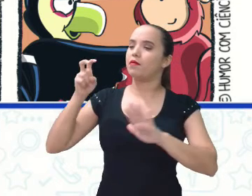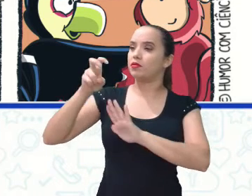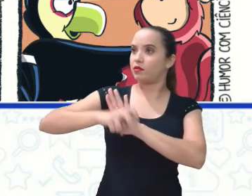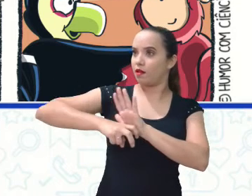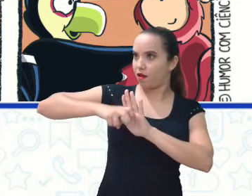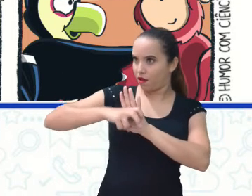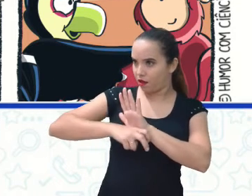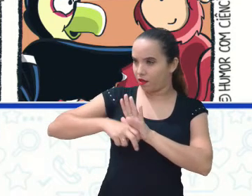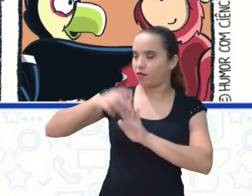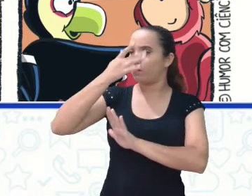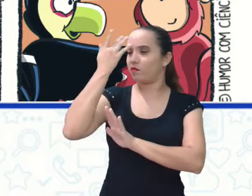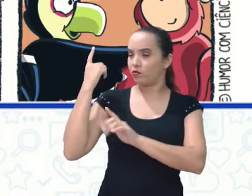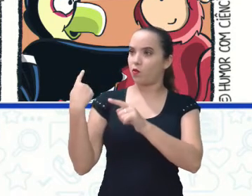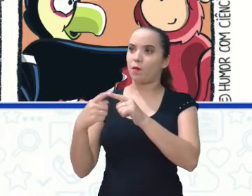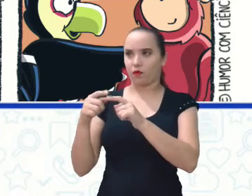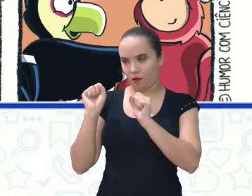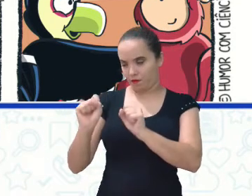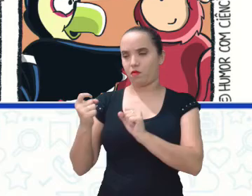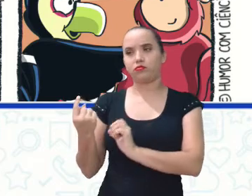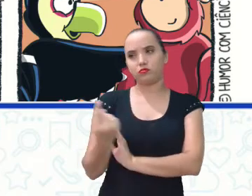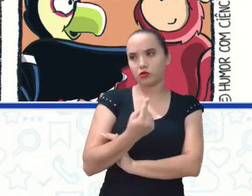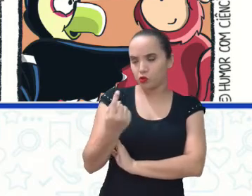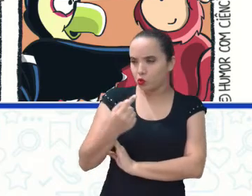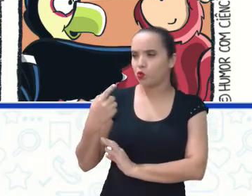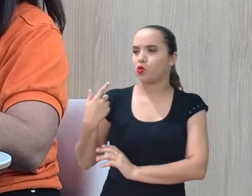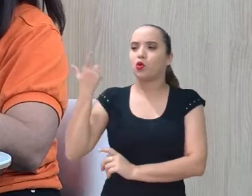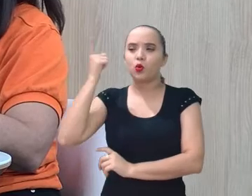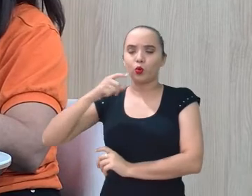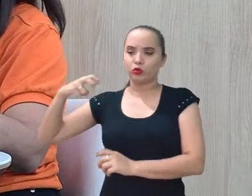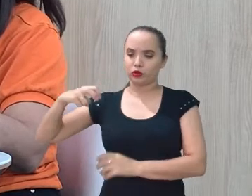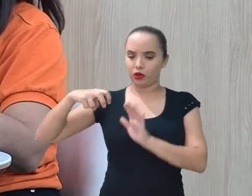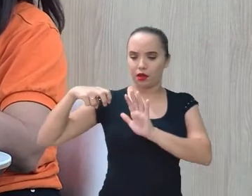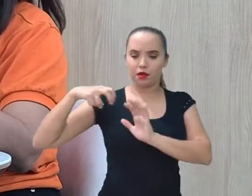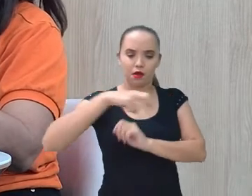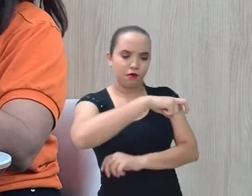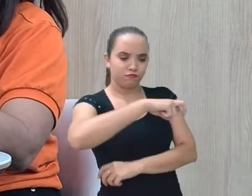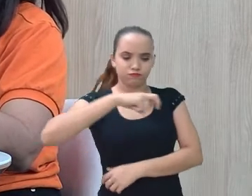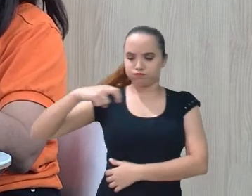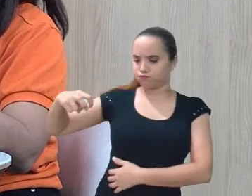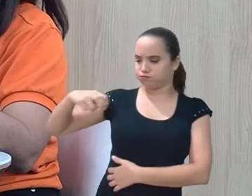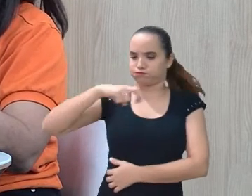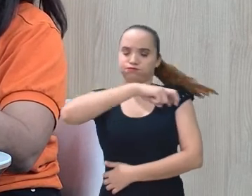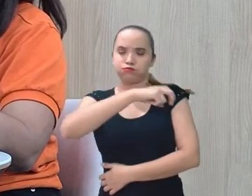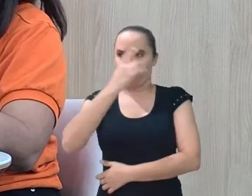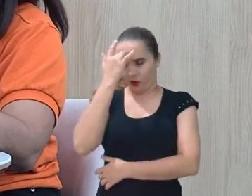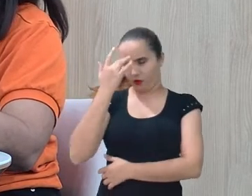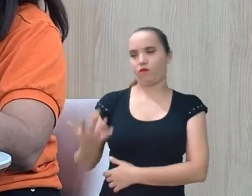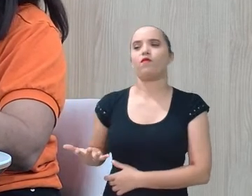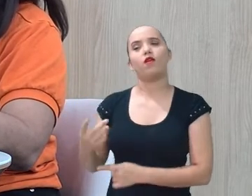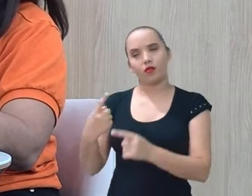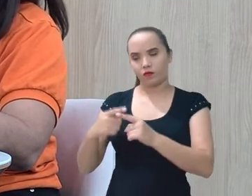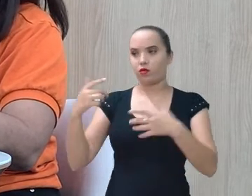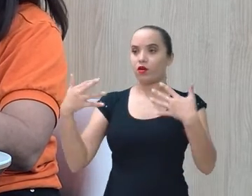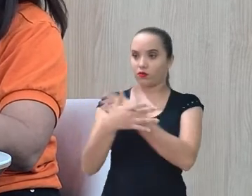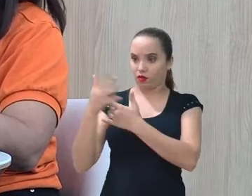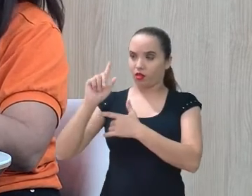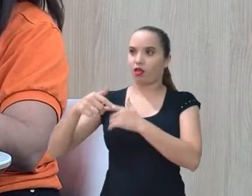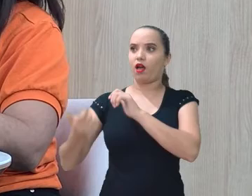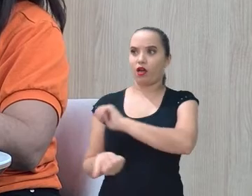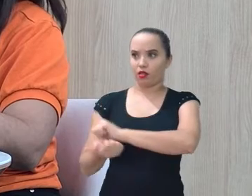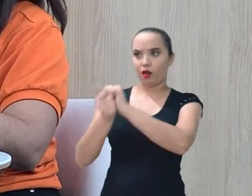consegue transitar pela cidade com muito mais facilidade, né? Porque a cidade está sendo adaptada para ela, consegue.